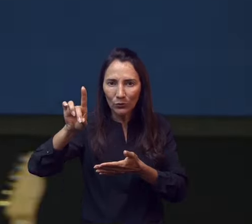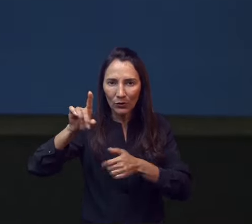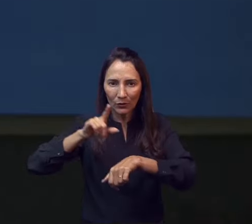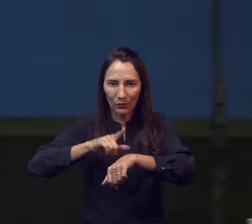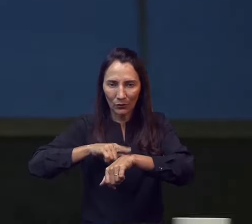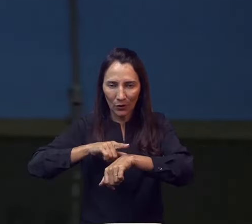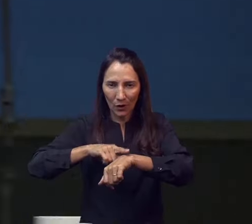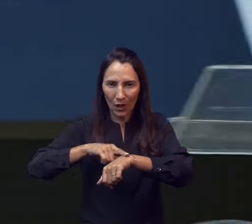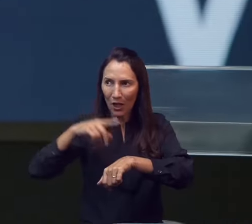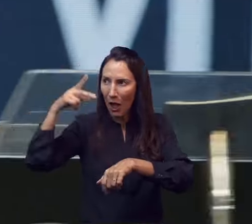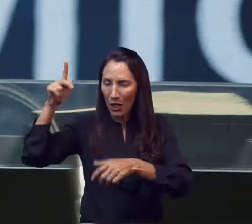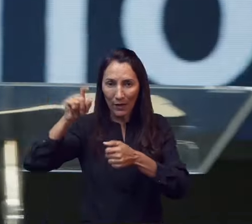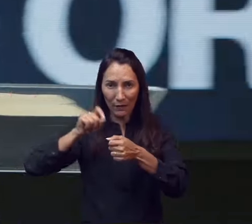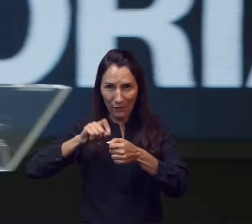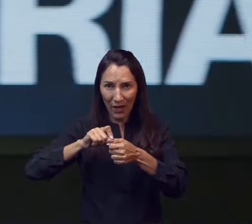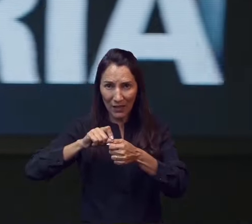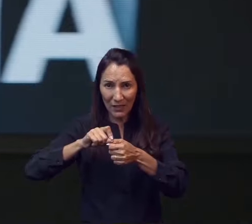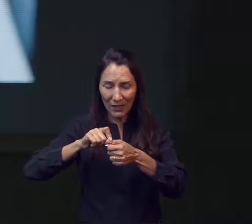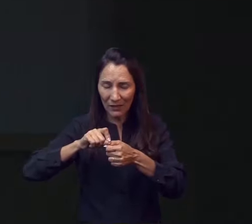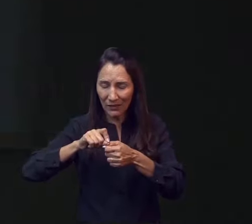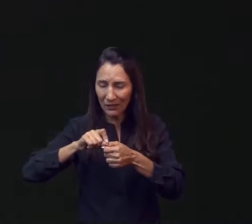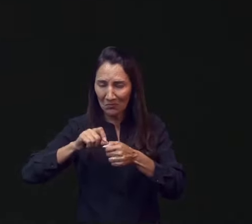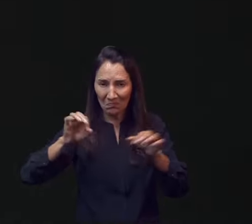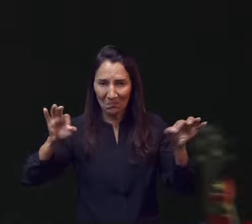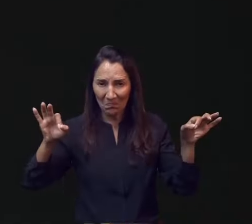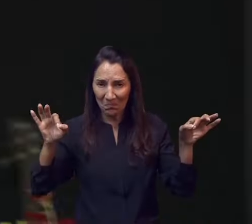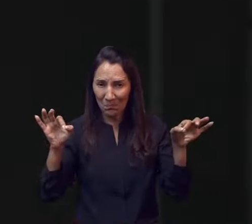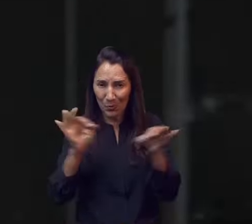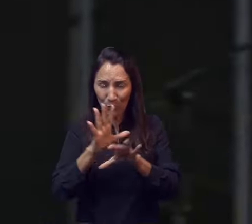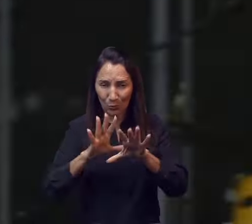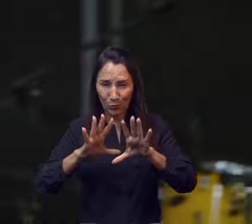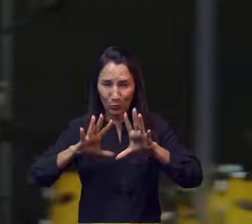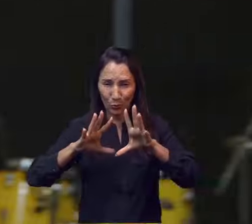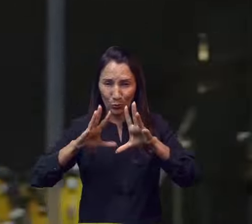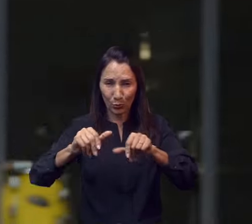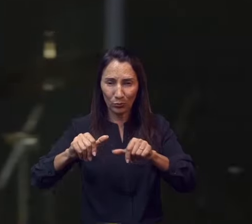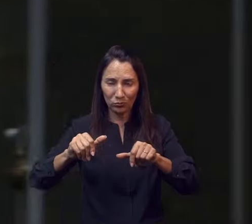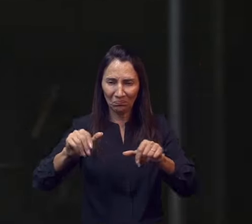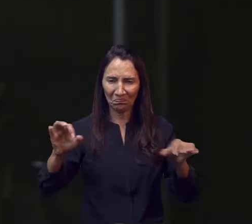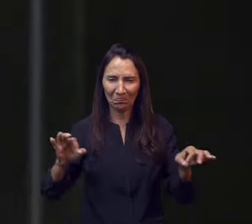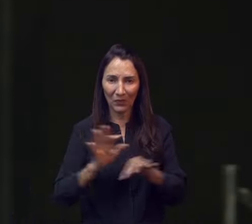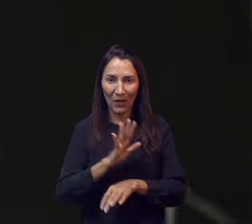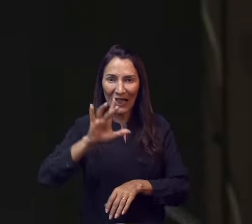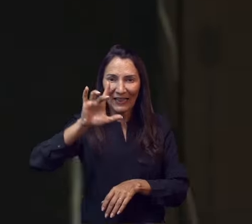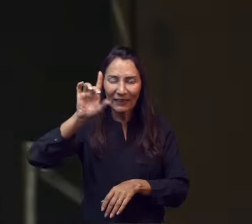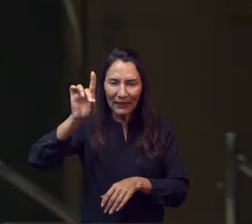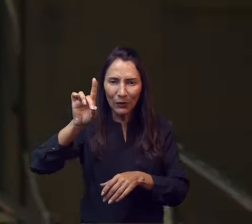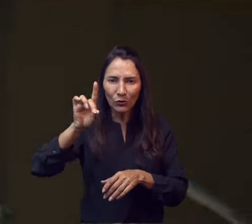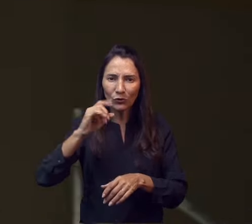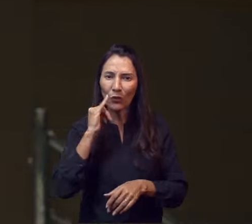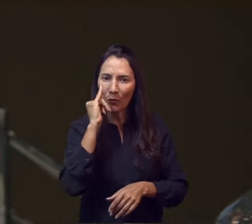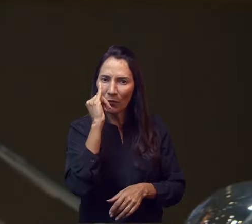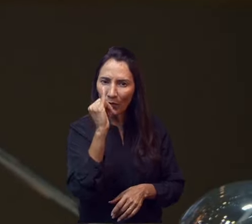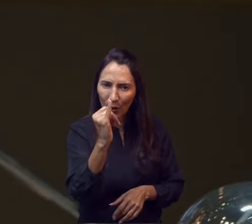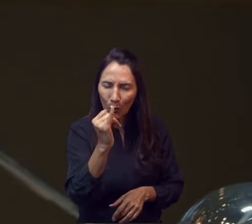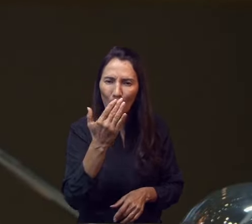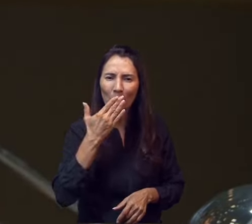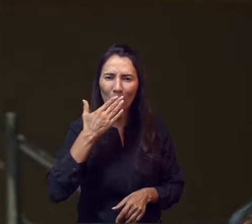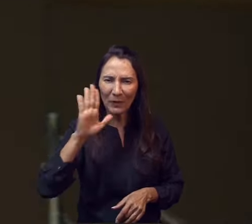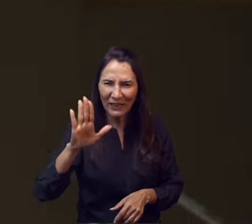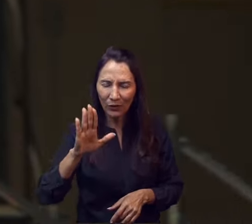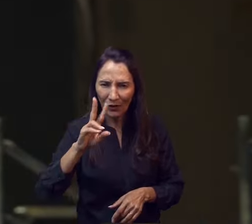faz de maneira completa se Deus disse que vai fazer alguma coisa na tua vida